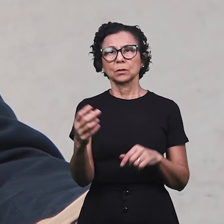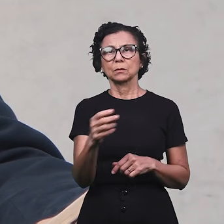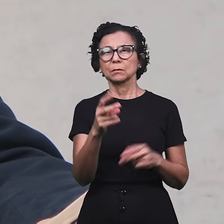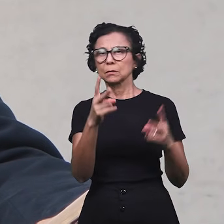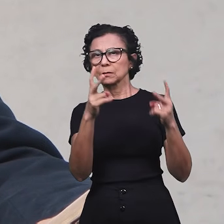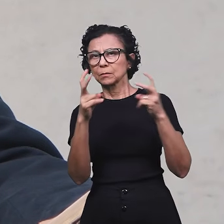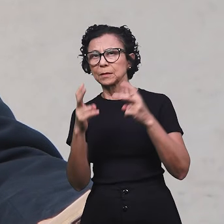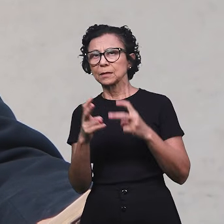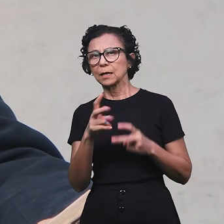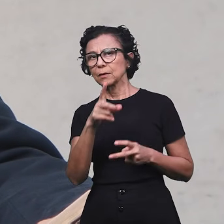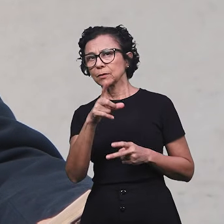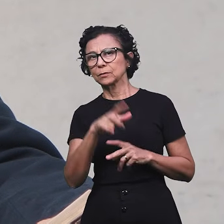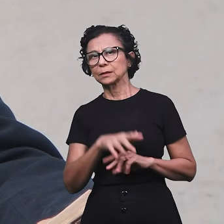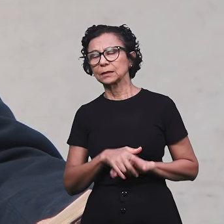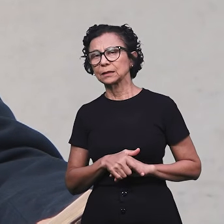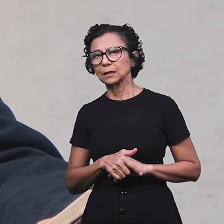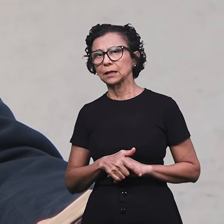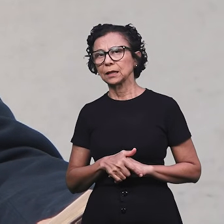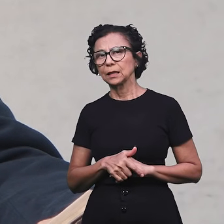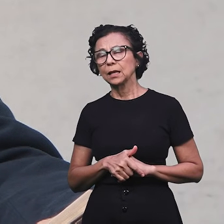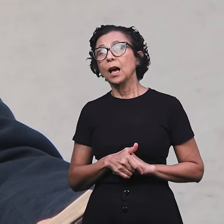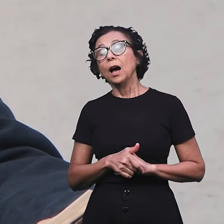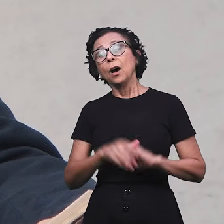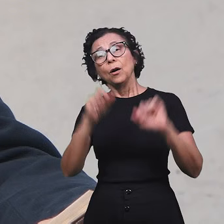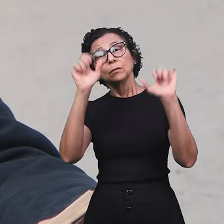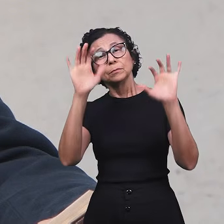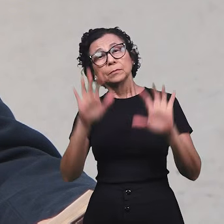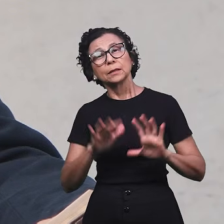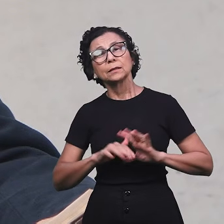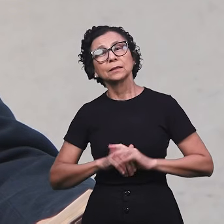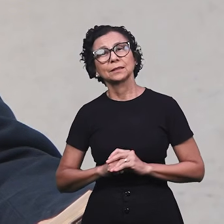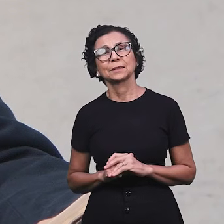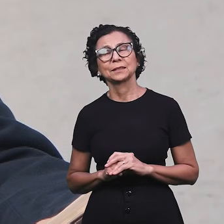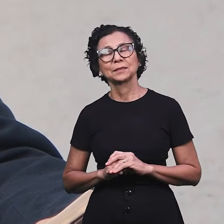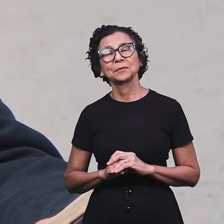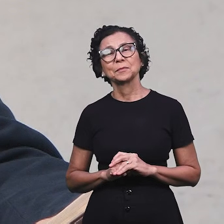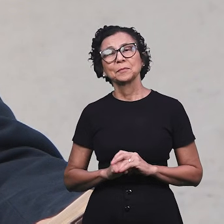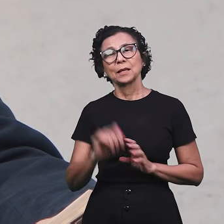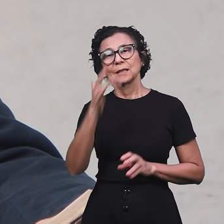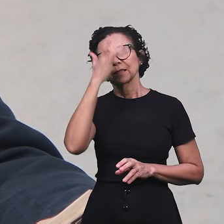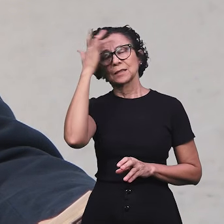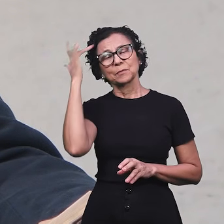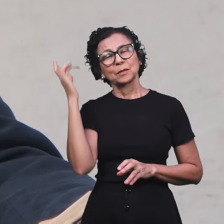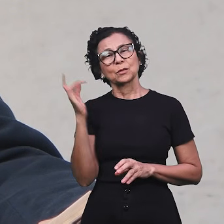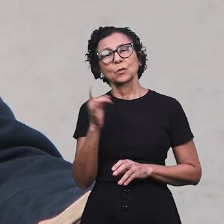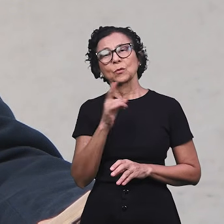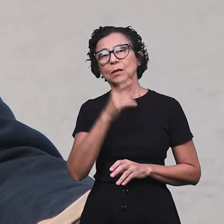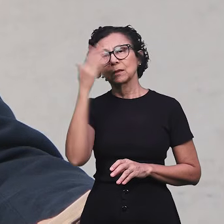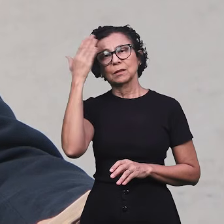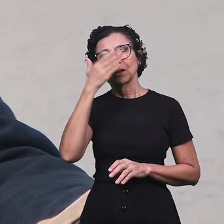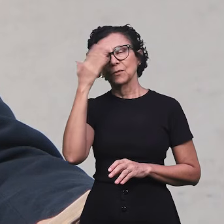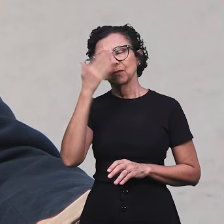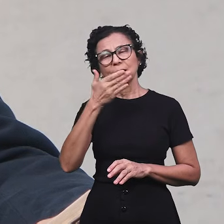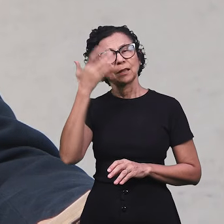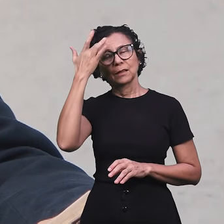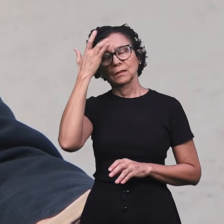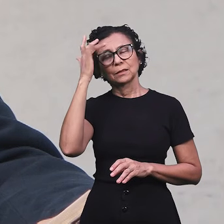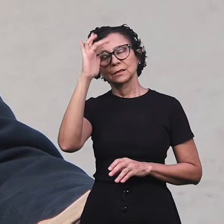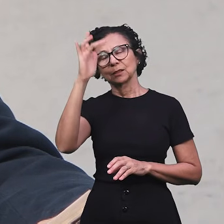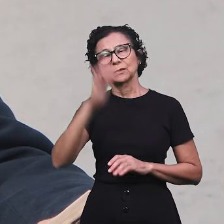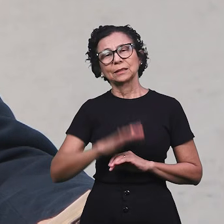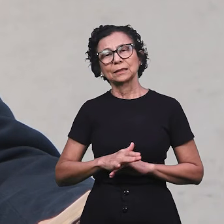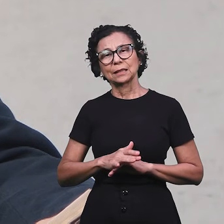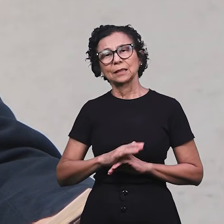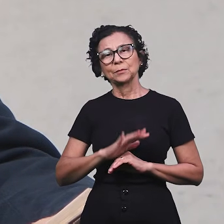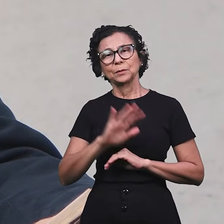as bênçãos, mas não vê o fundamento. Mas nós sabemos que o fundamento de tudo isso, de toda a nossa casa, de toda a bênção